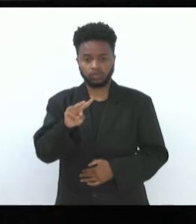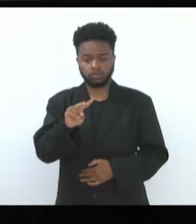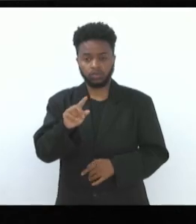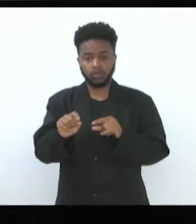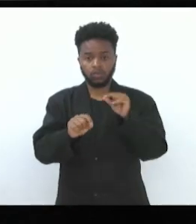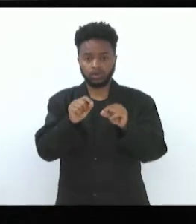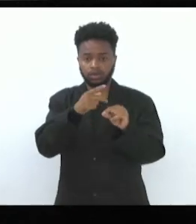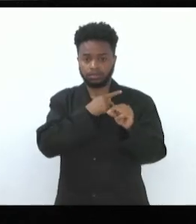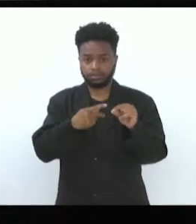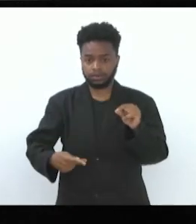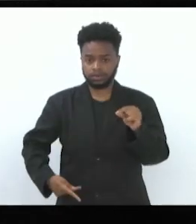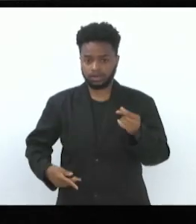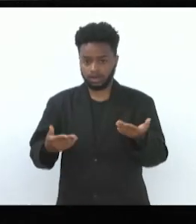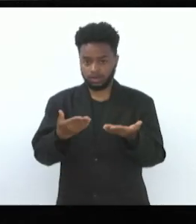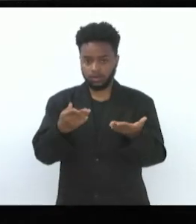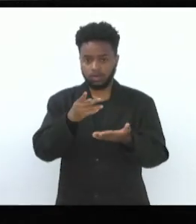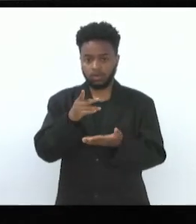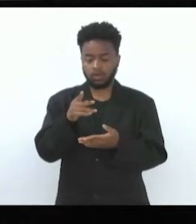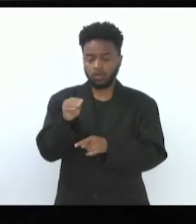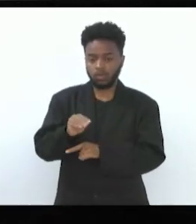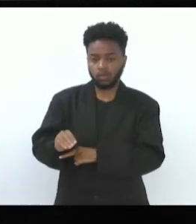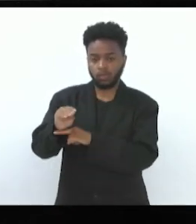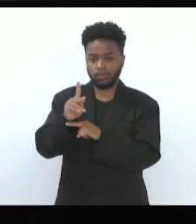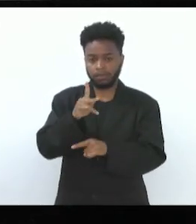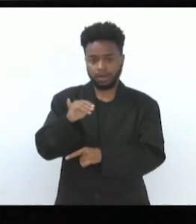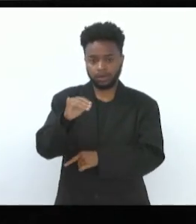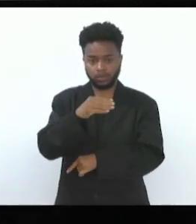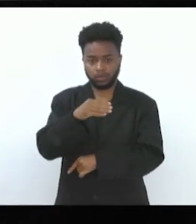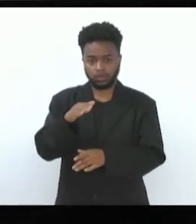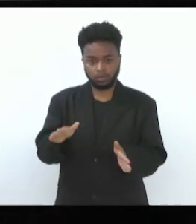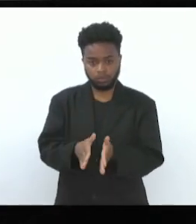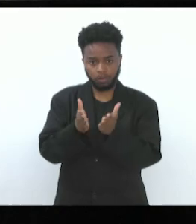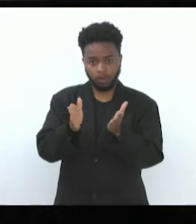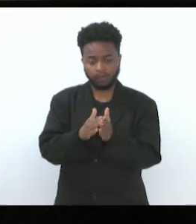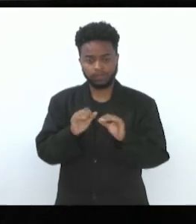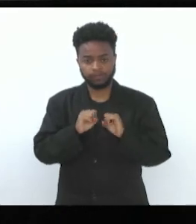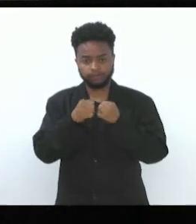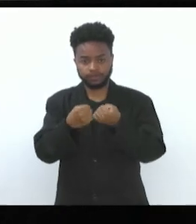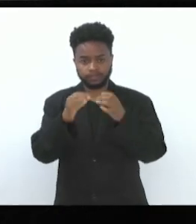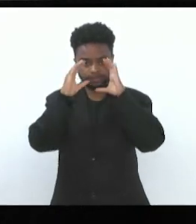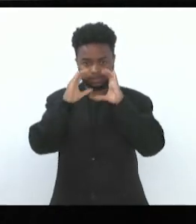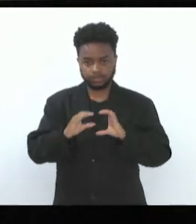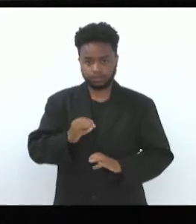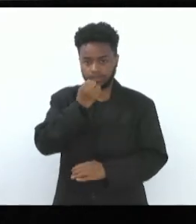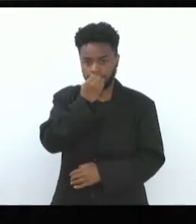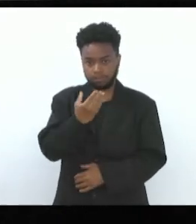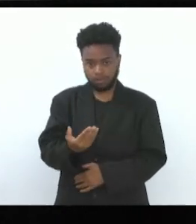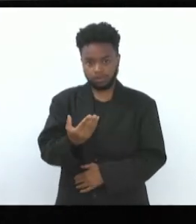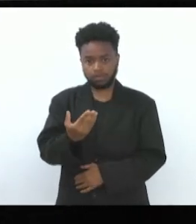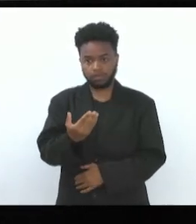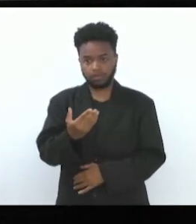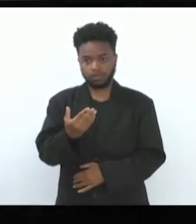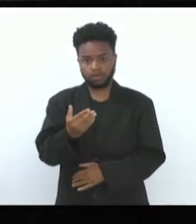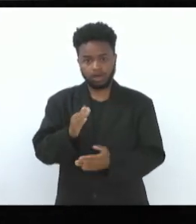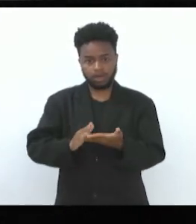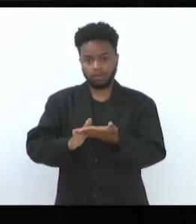atual presidente, o pai dos pobres, né, o que defende o cidadão de bem aí, reza a lenda, revogou.